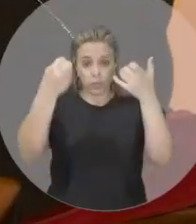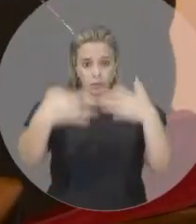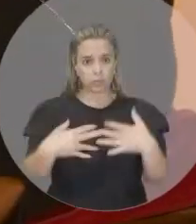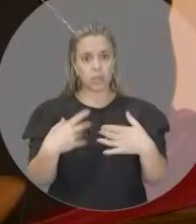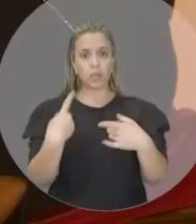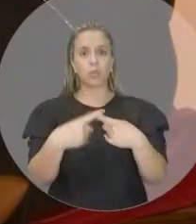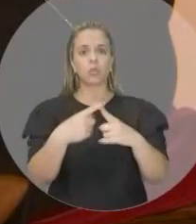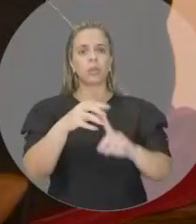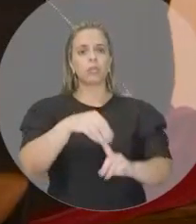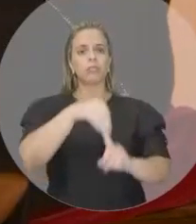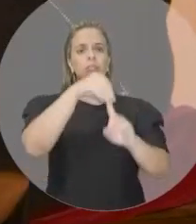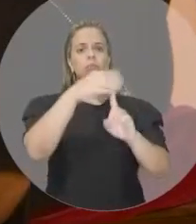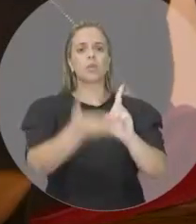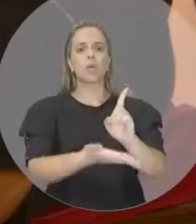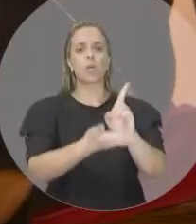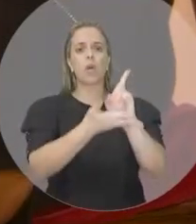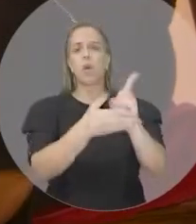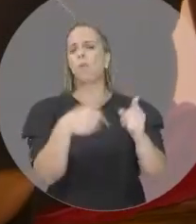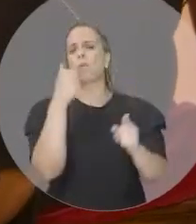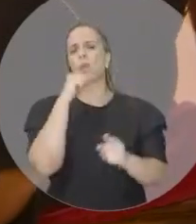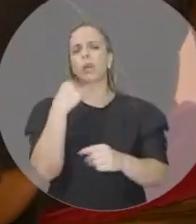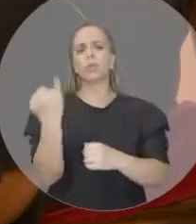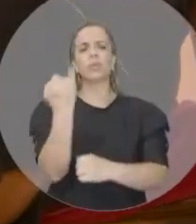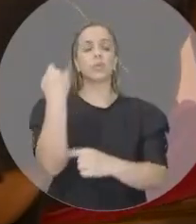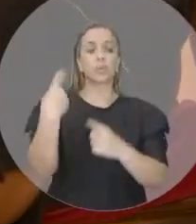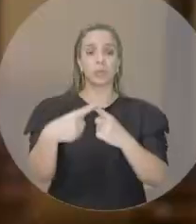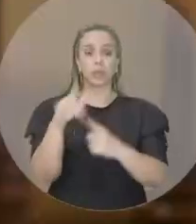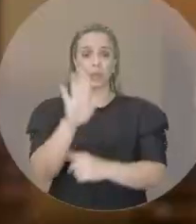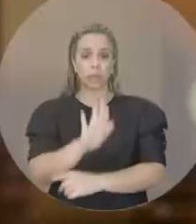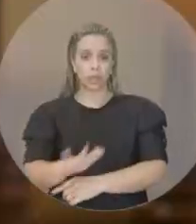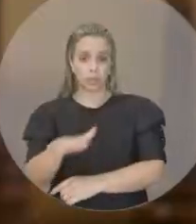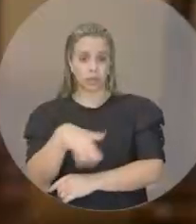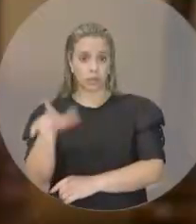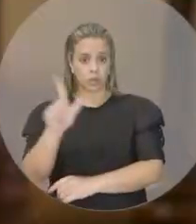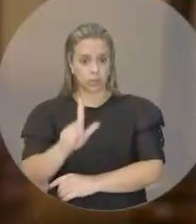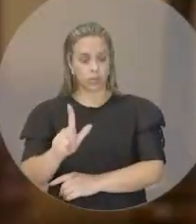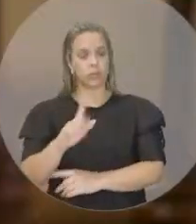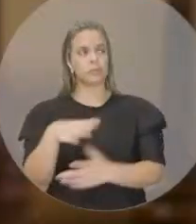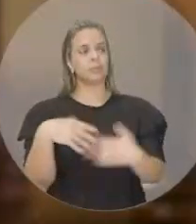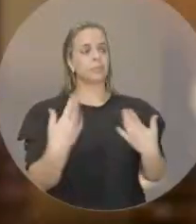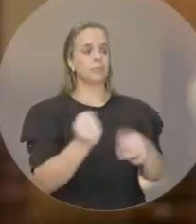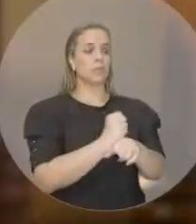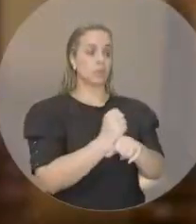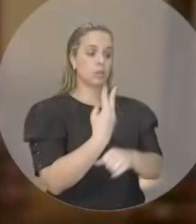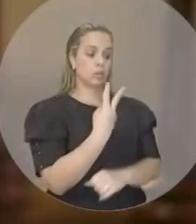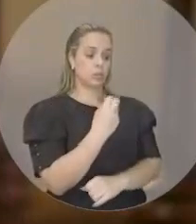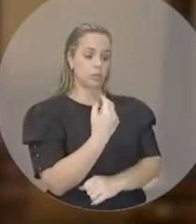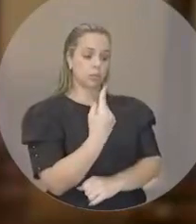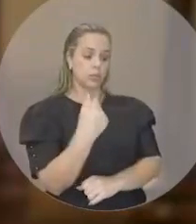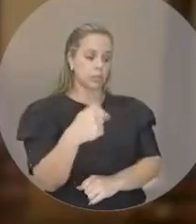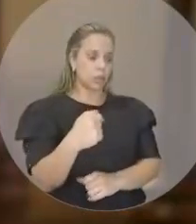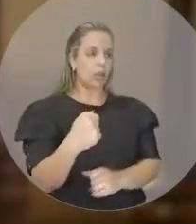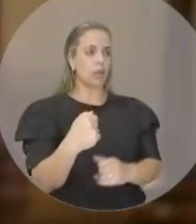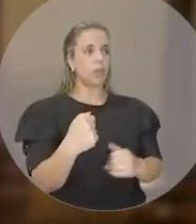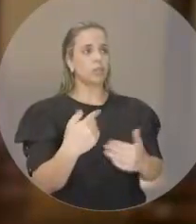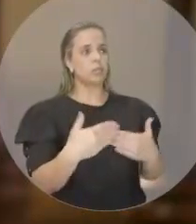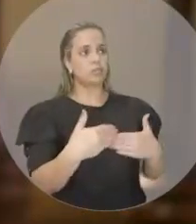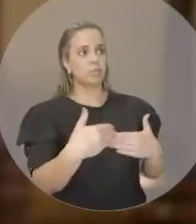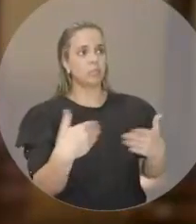pouco sobre a importância desse protagonismo feminino na literatura. Eu acho que de 2017 para cá, quando eu